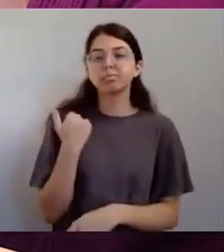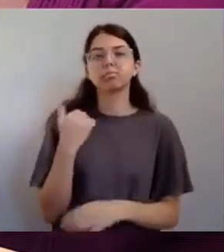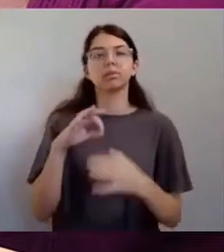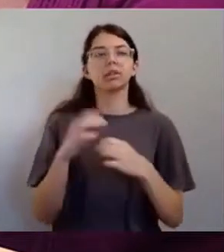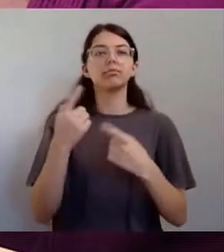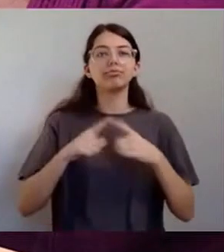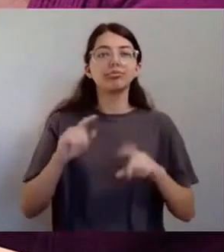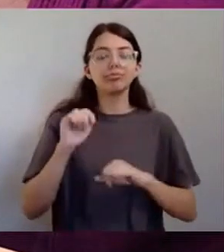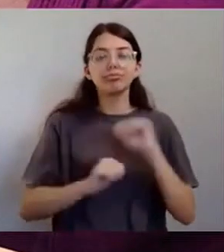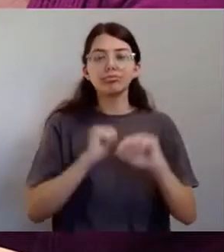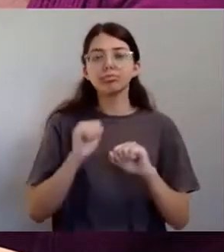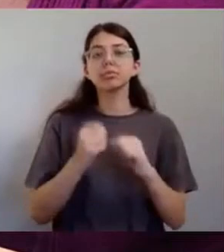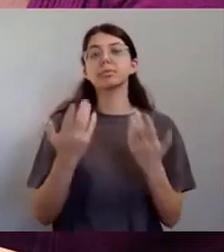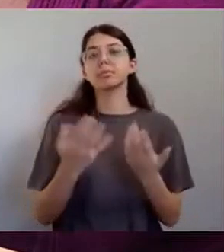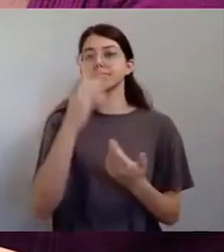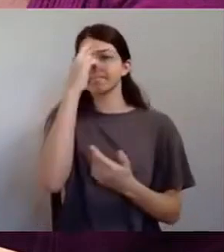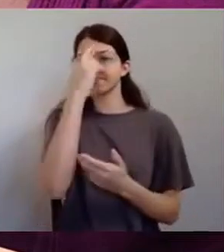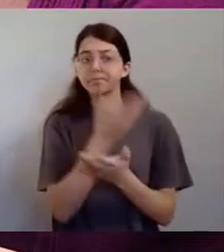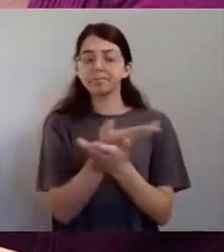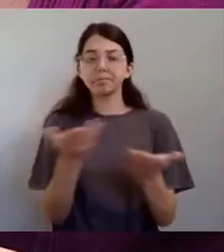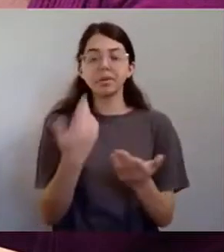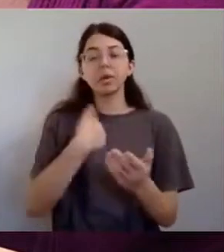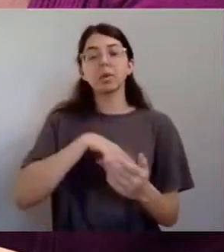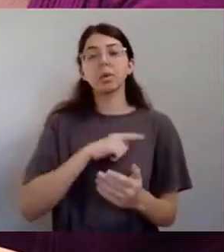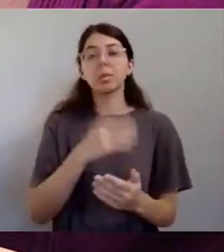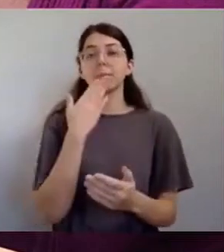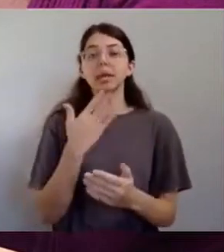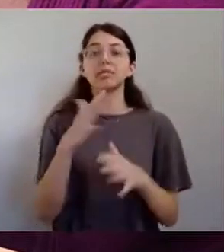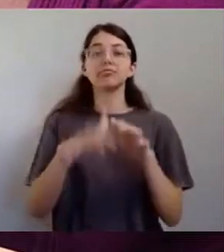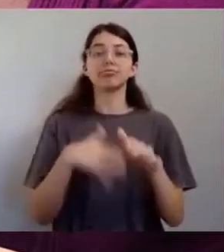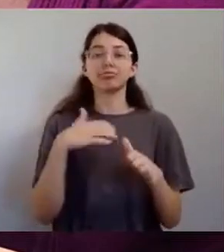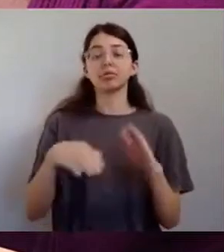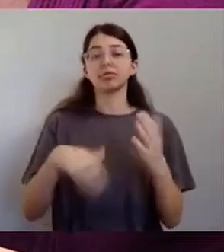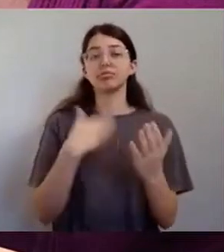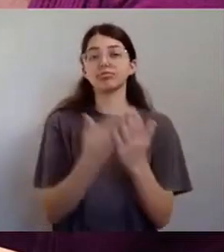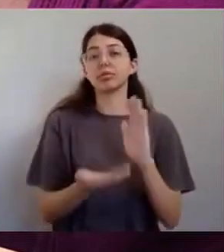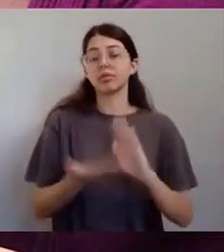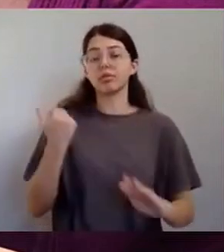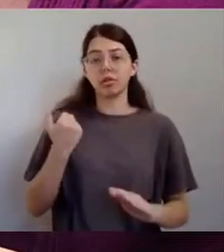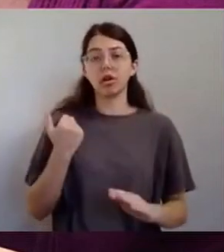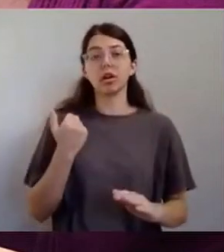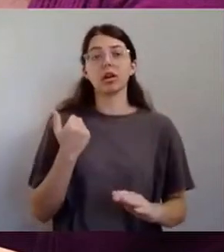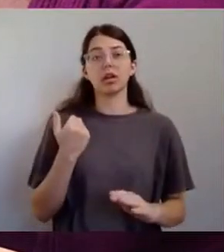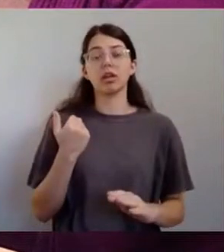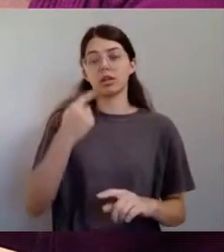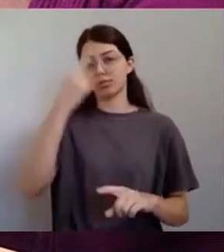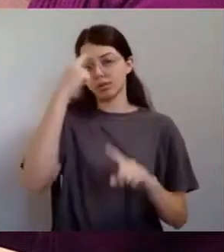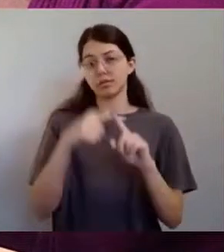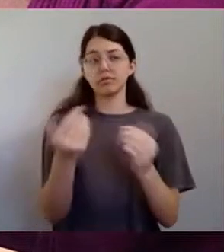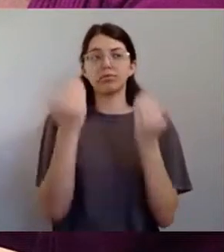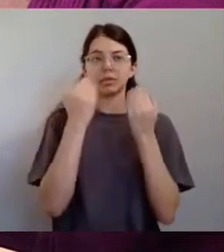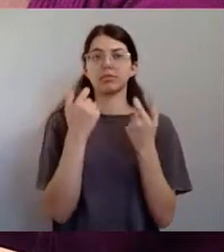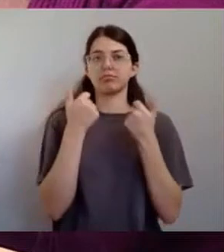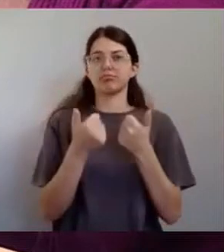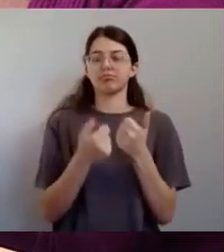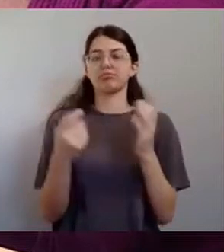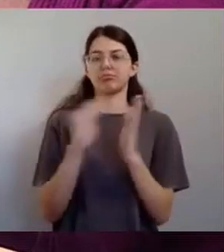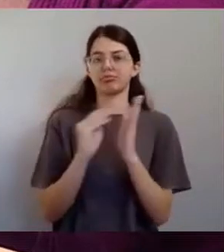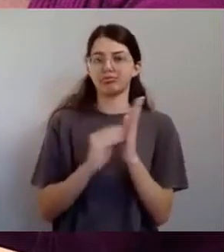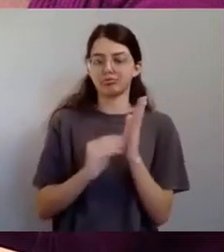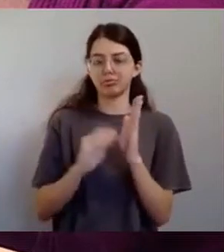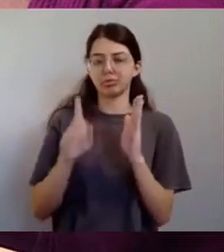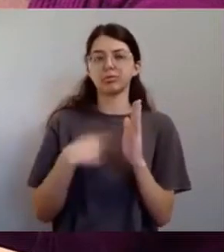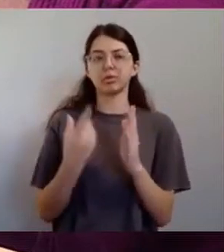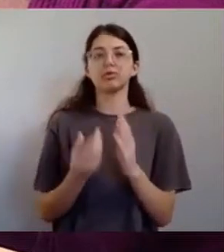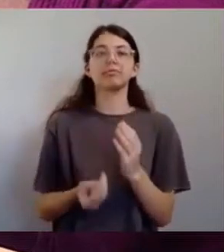ao exposto, solicitamos nesta Assembleia a retirada da proposta para que venha com as devidas informações e que seja corretamente submetida à